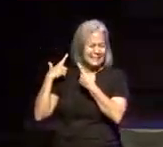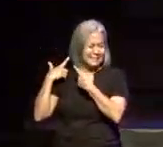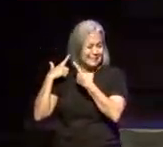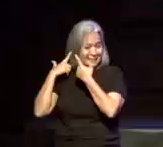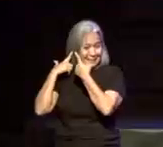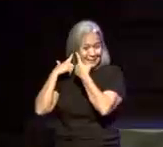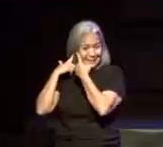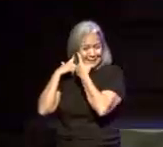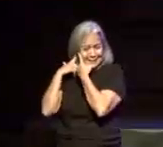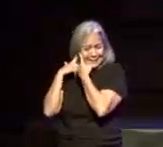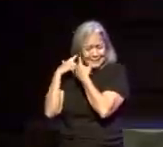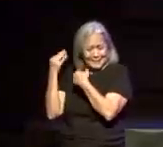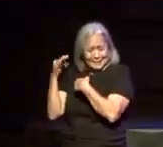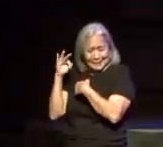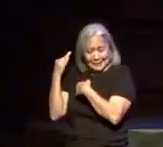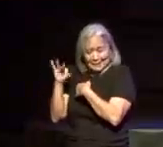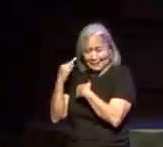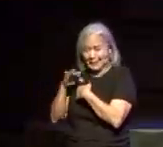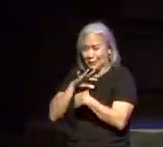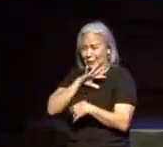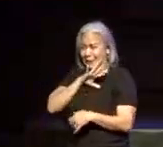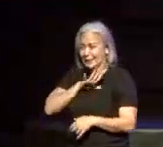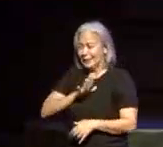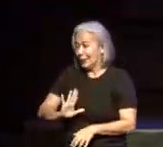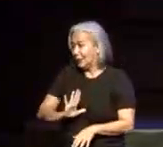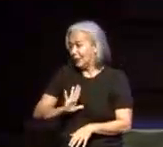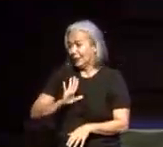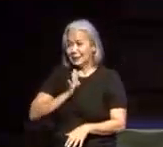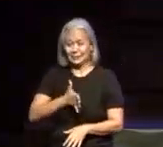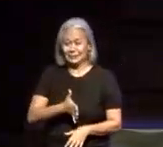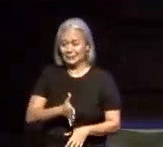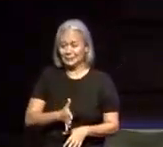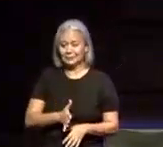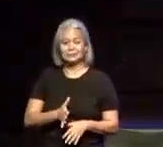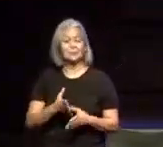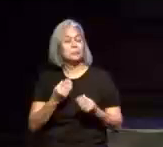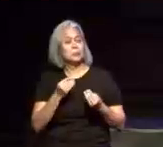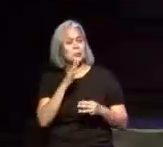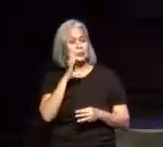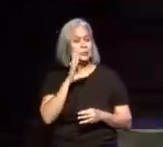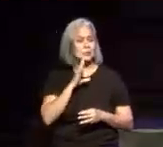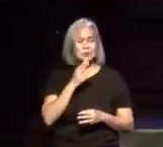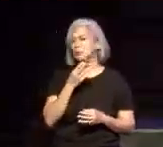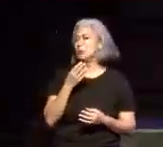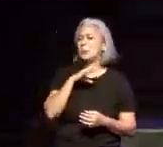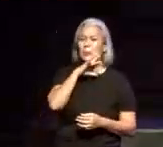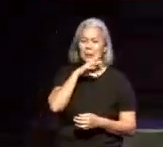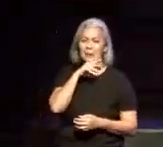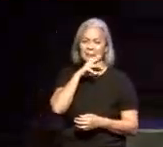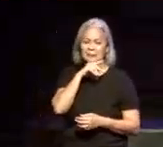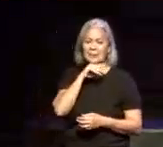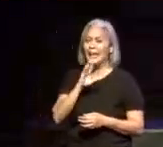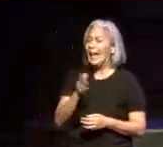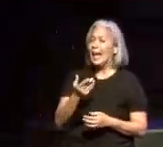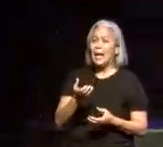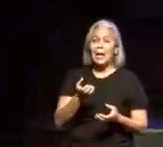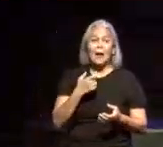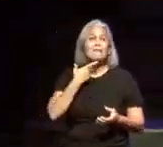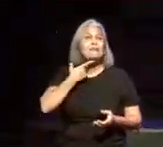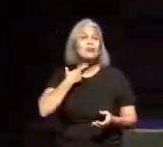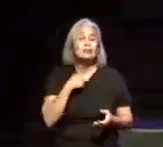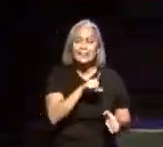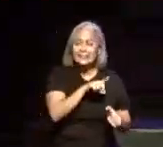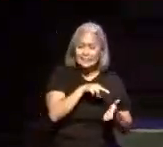música completamente. Acaba com a música, é frustrante. Dá vontade de ir lá e falar, filho, canta outra coisa, não faz mais isso, nunca